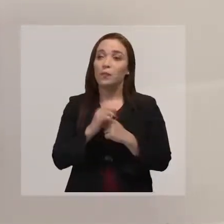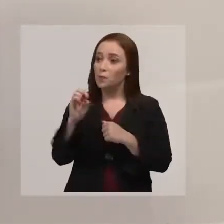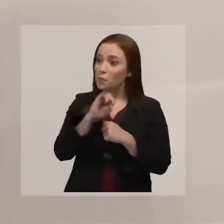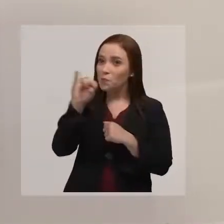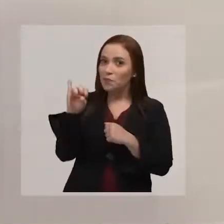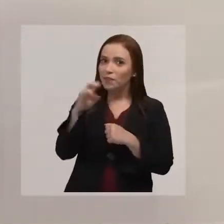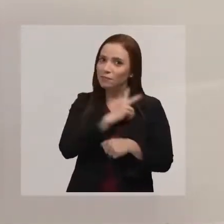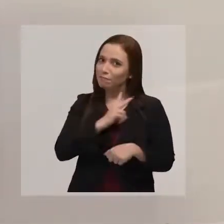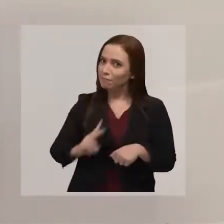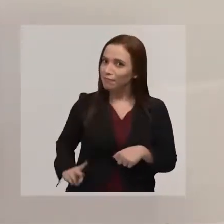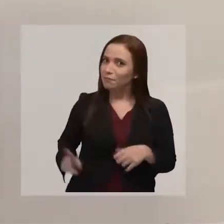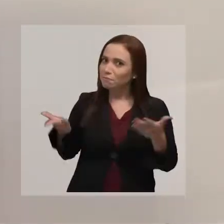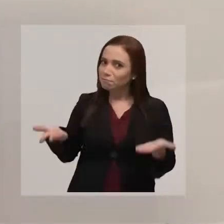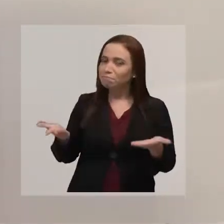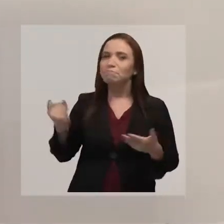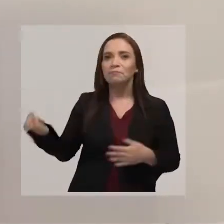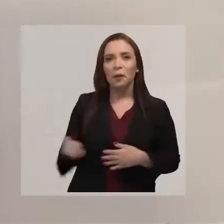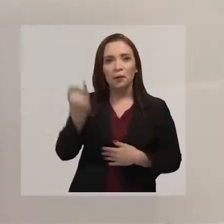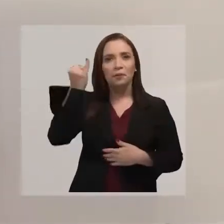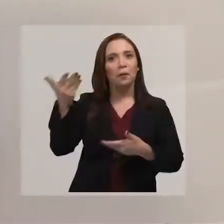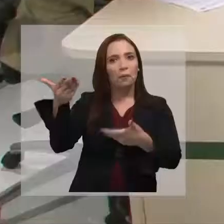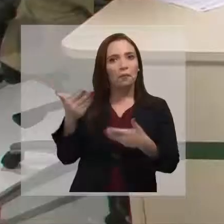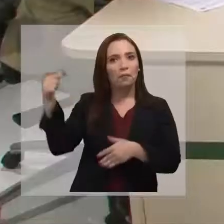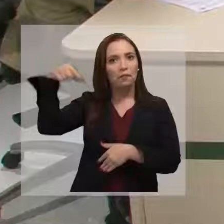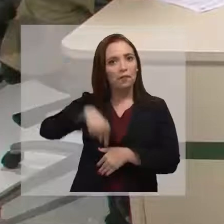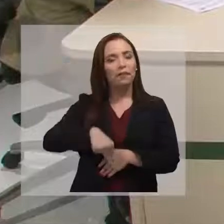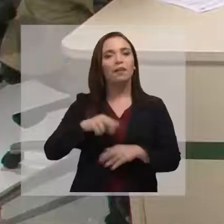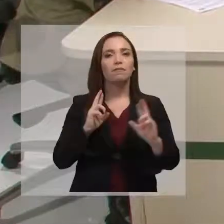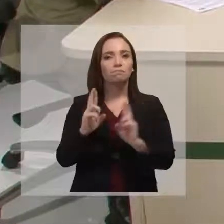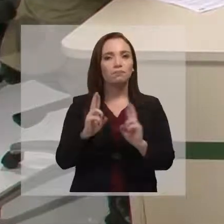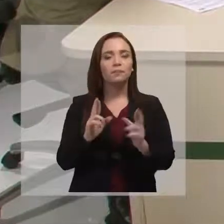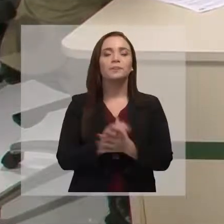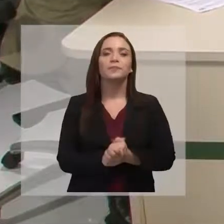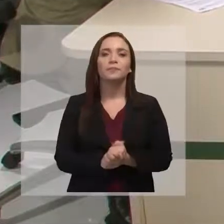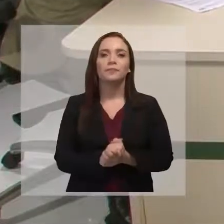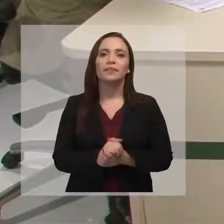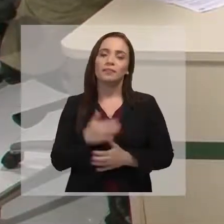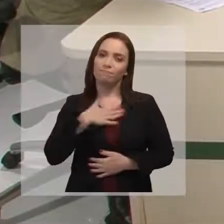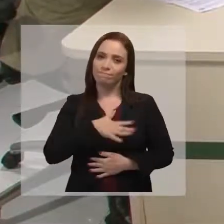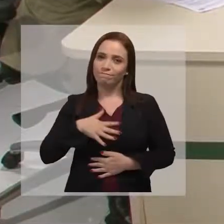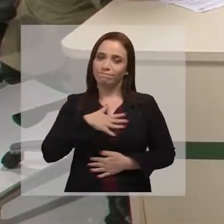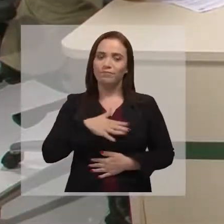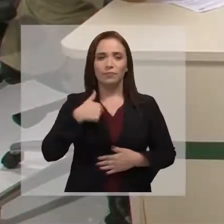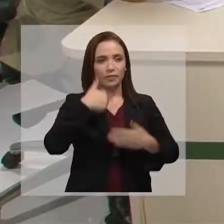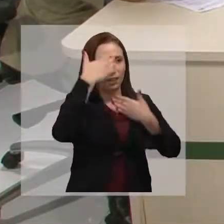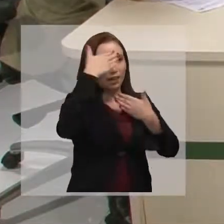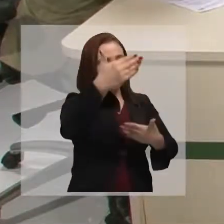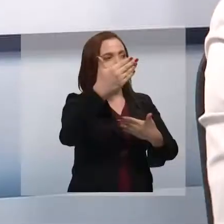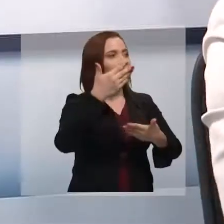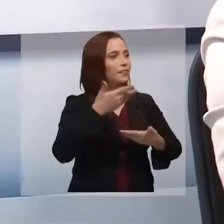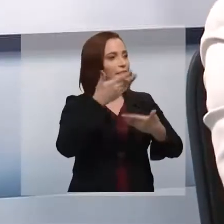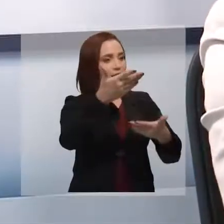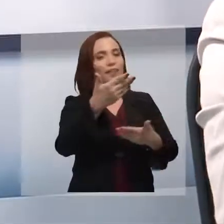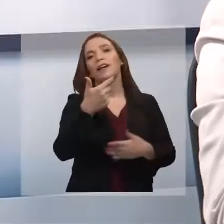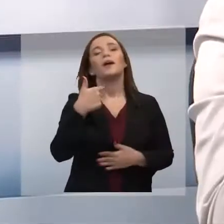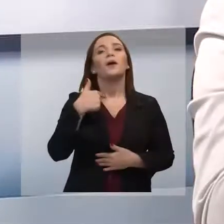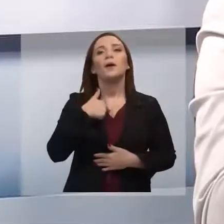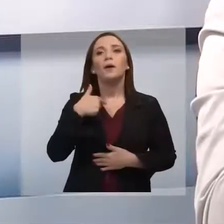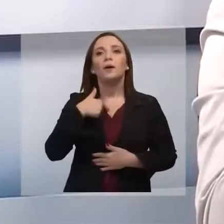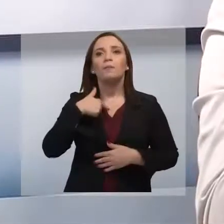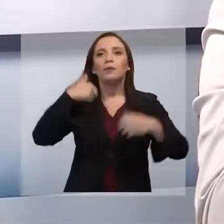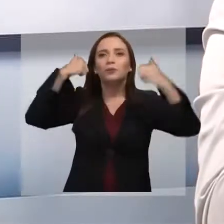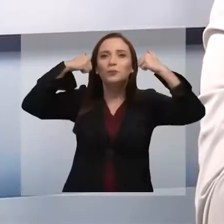Fortaleza. Olá, vereador Michel Lins, importante ter a sua presença aqui no programa. Eu que agradeço aqui, estou até vendo aqui que meu rosto